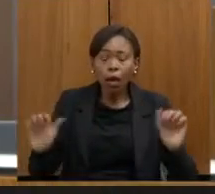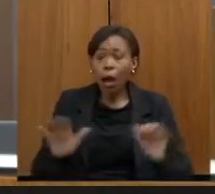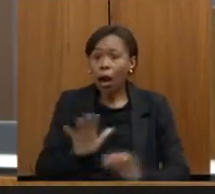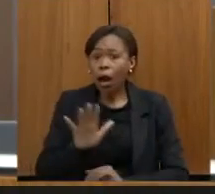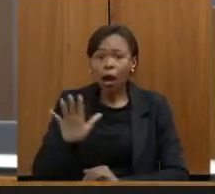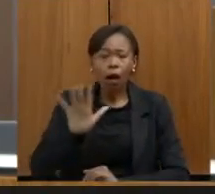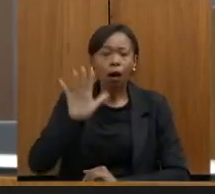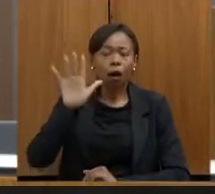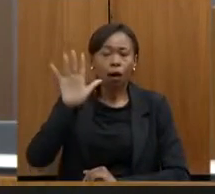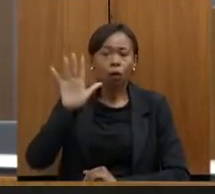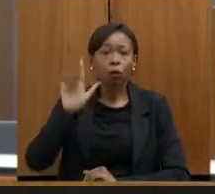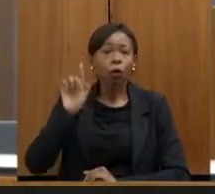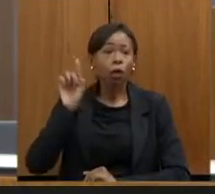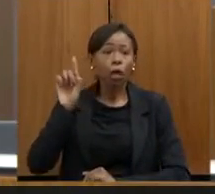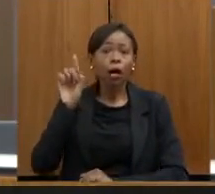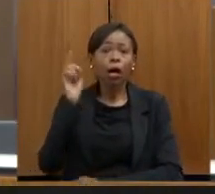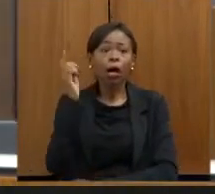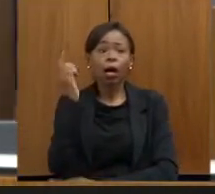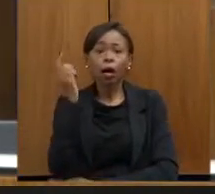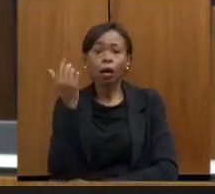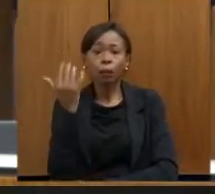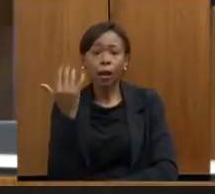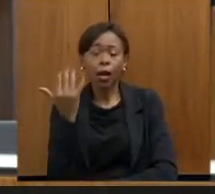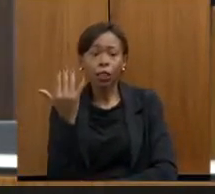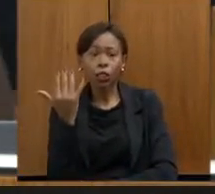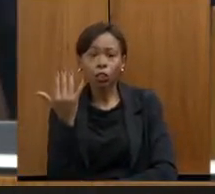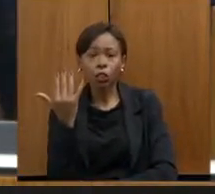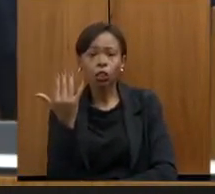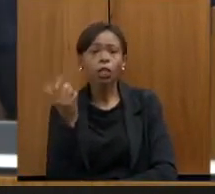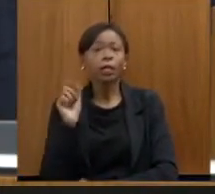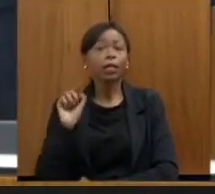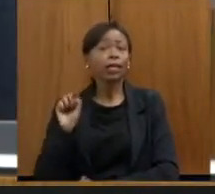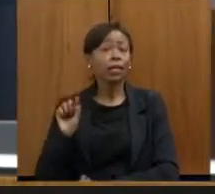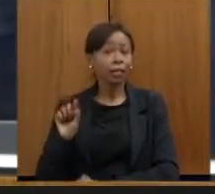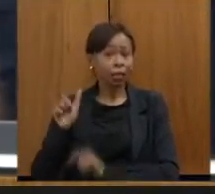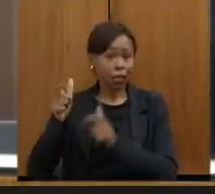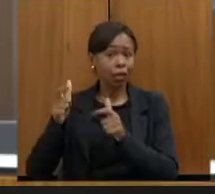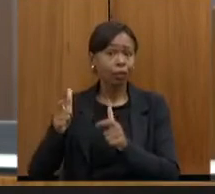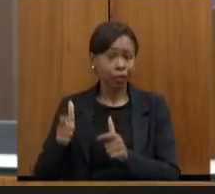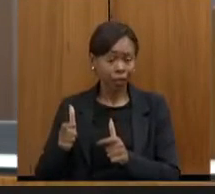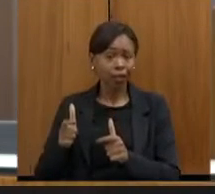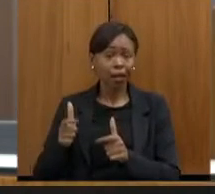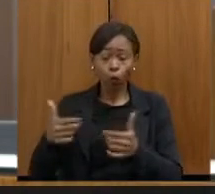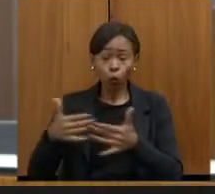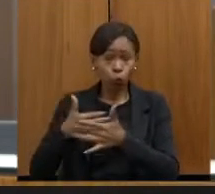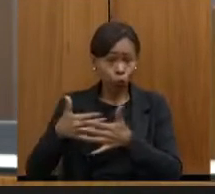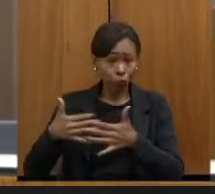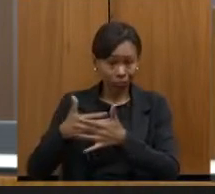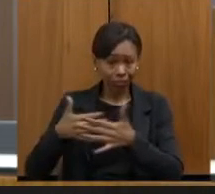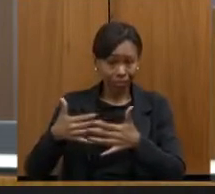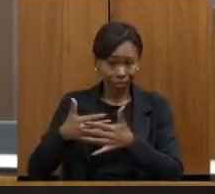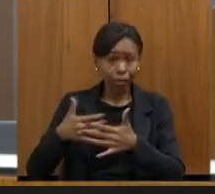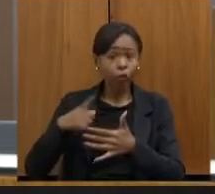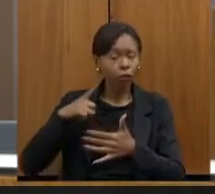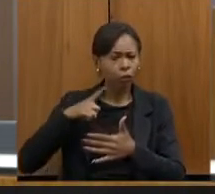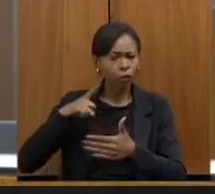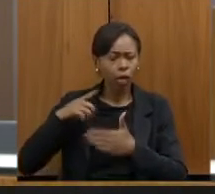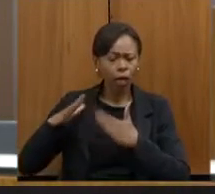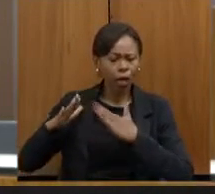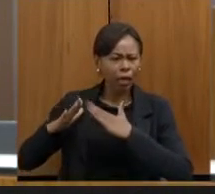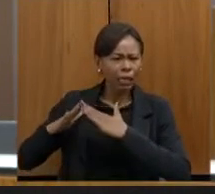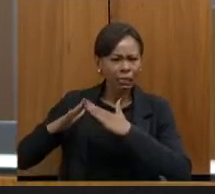o Célio pode dizer com o patinguense, era, o centro de patinga que tem imóveis